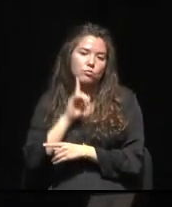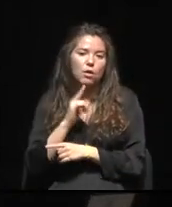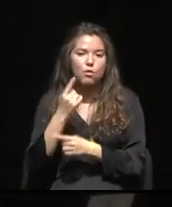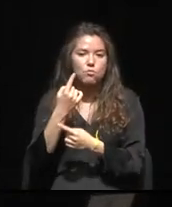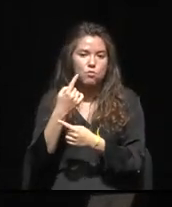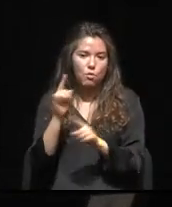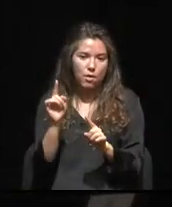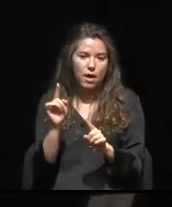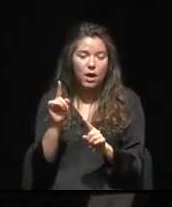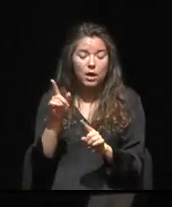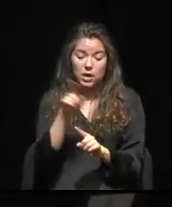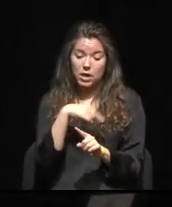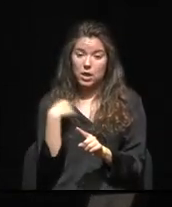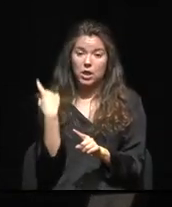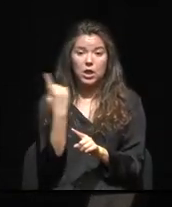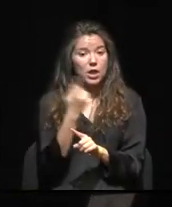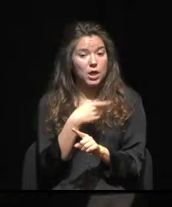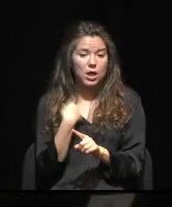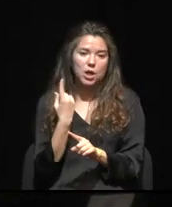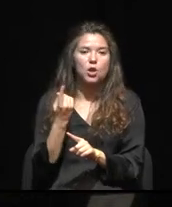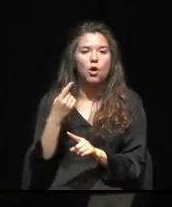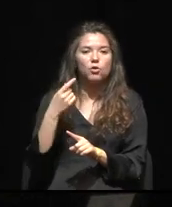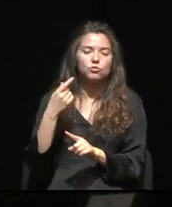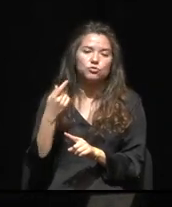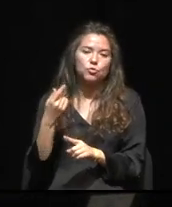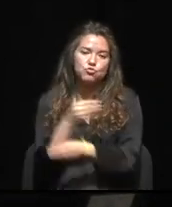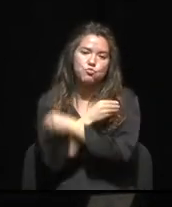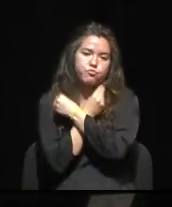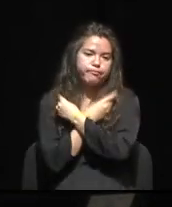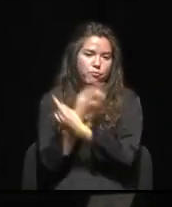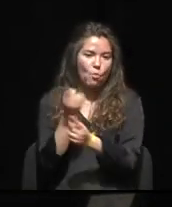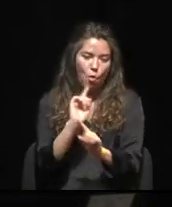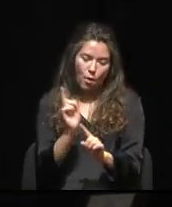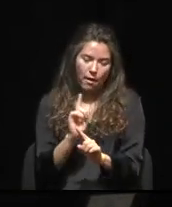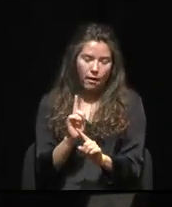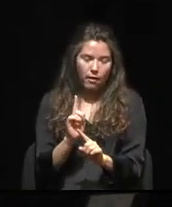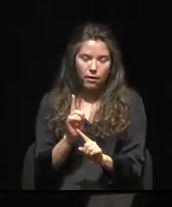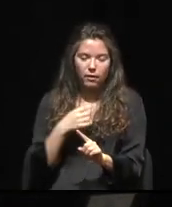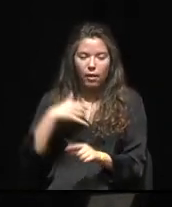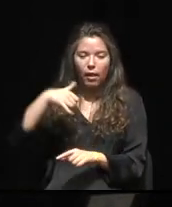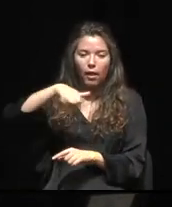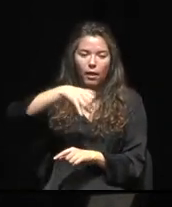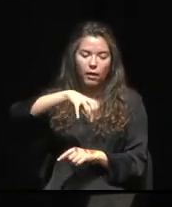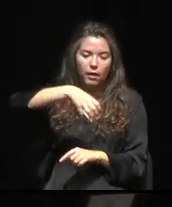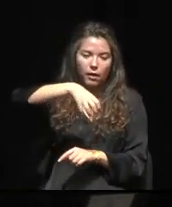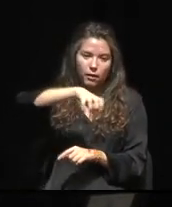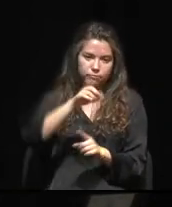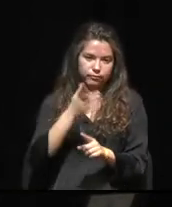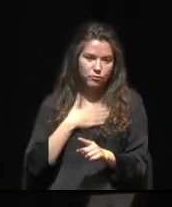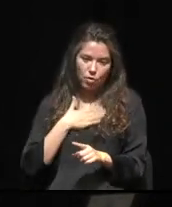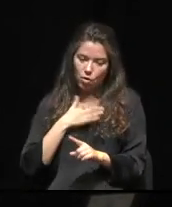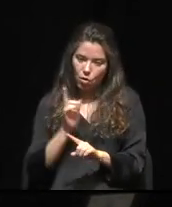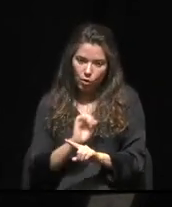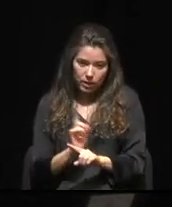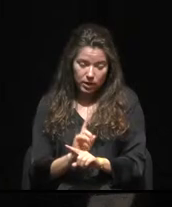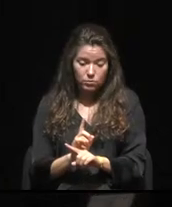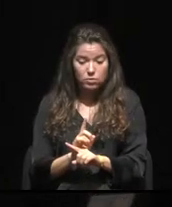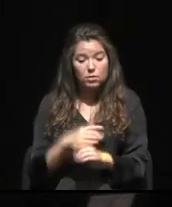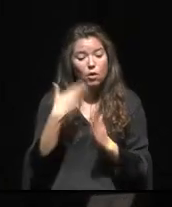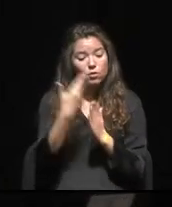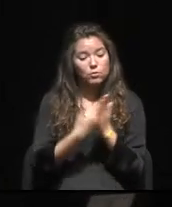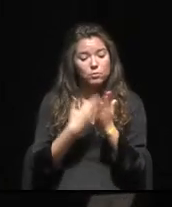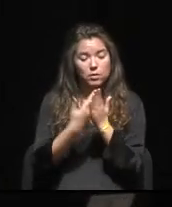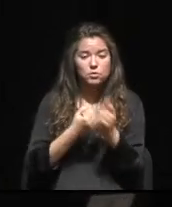isto e nem nós somos fantos nem Queremos ser usadas como marionetas quanto aos outros documentos a